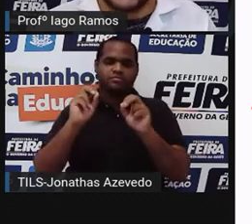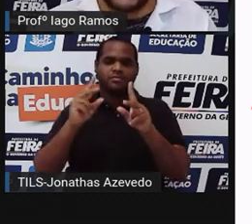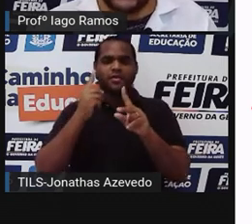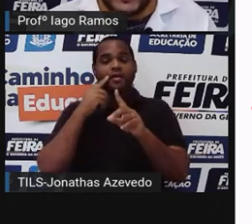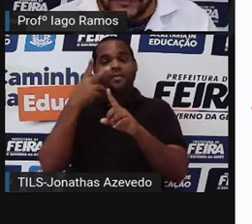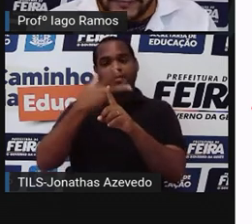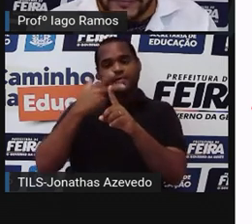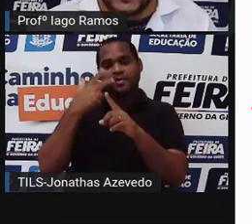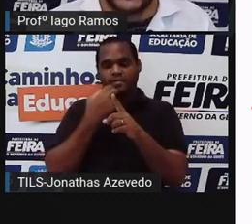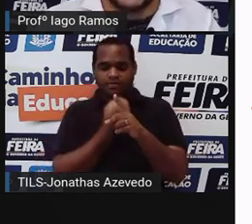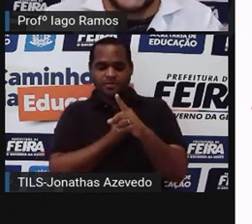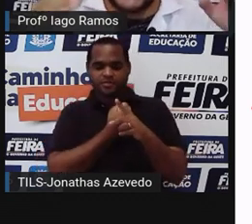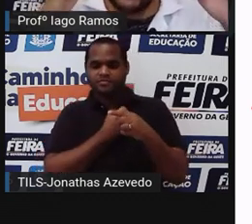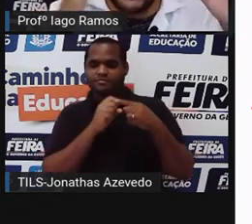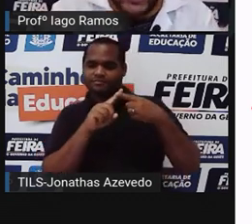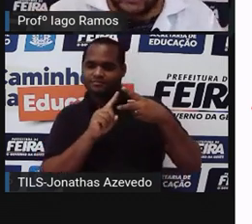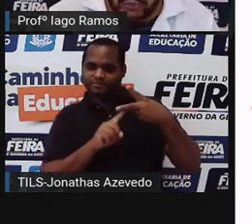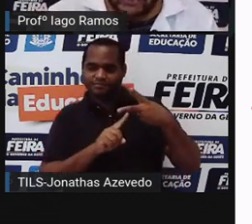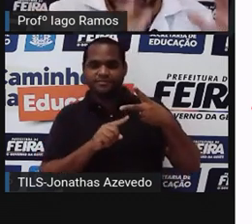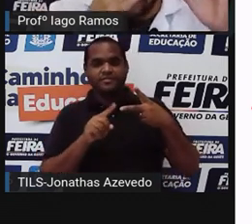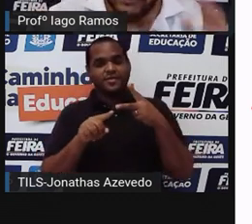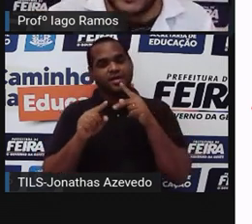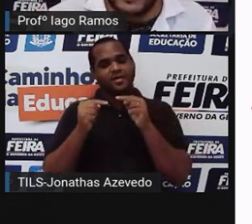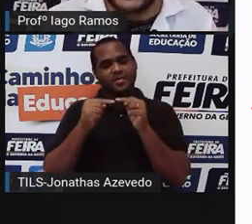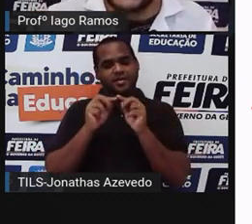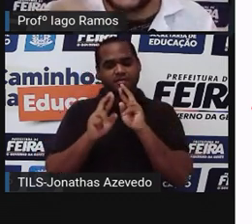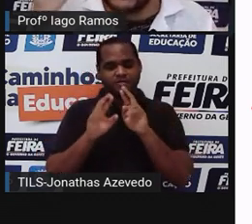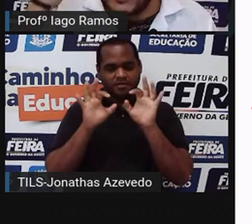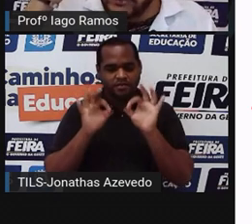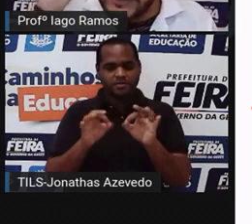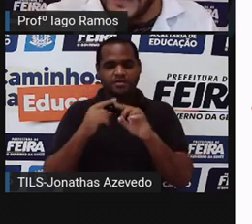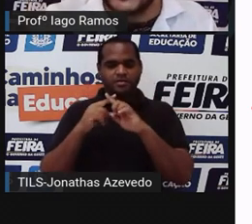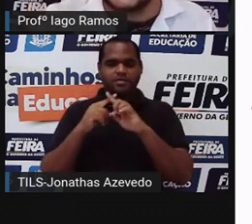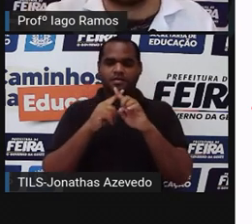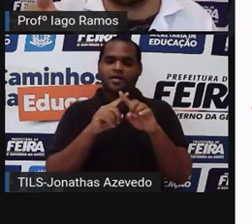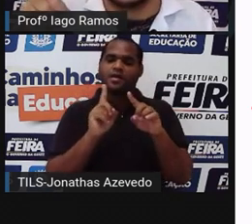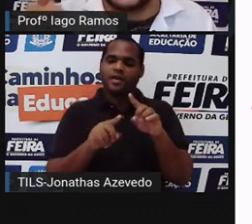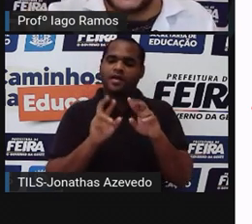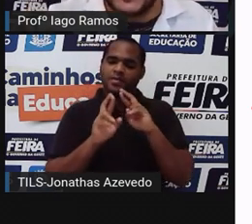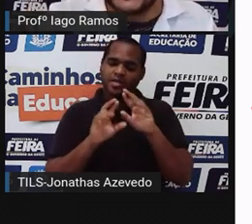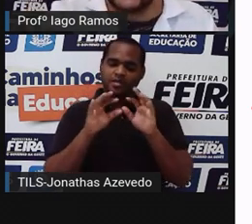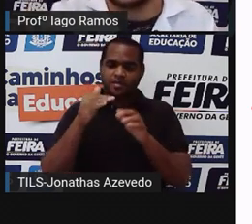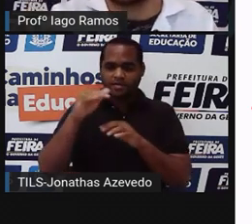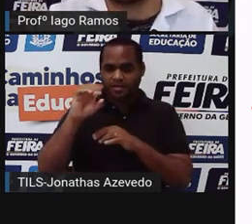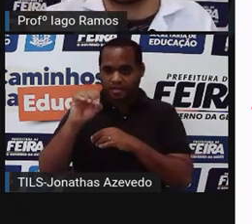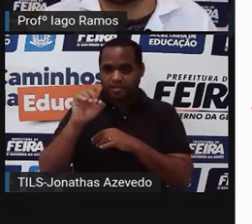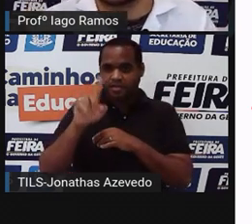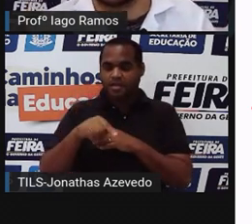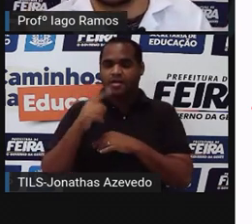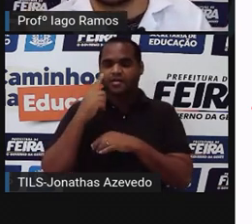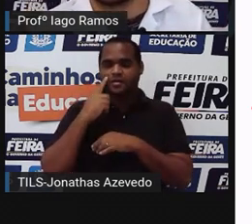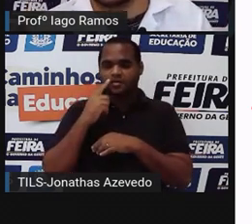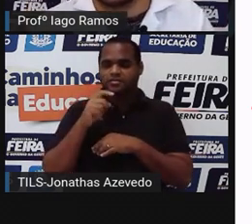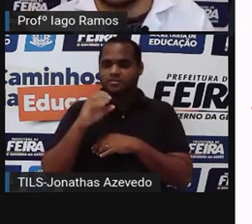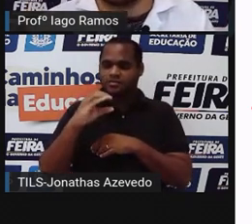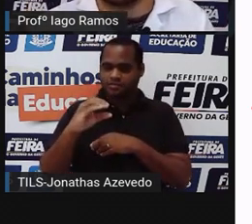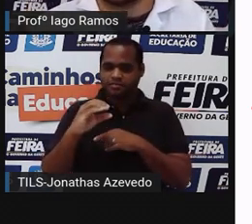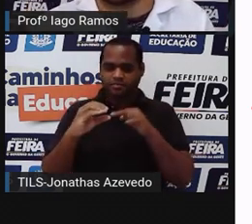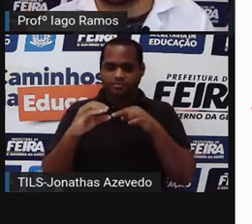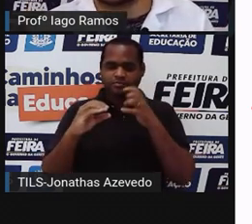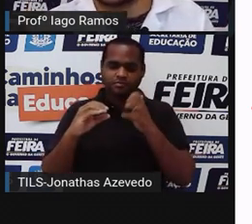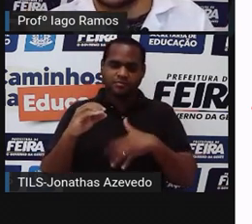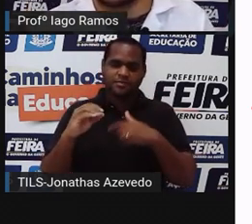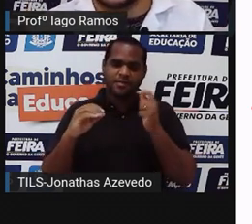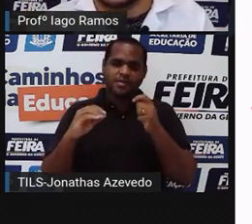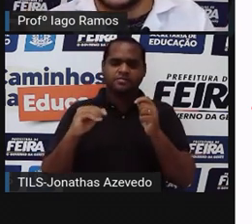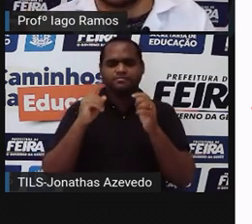procurar dois números que o produto, que é a multiplicação, deu 10, porque 10 é o coeficiente C. Então, eu começo